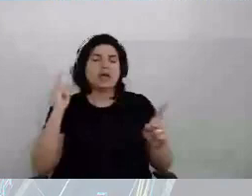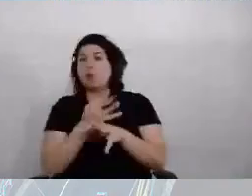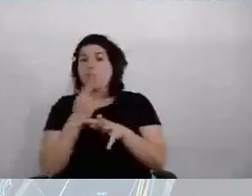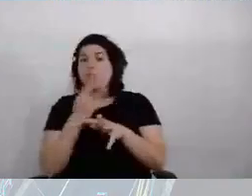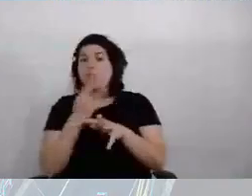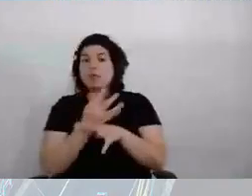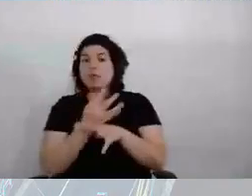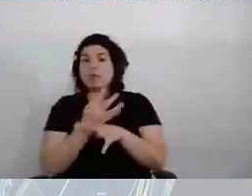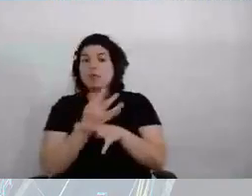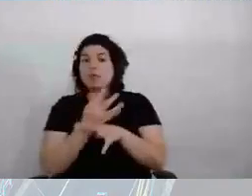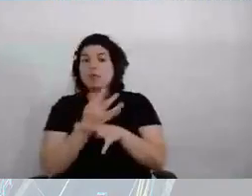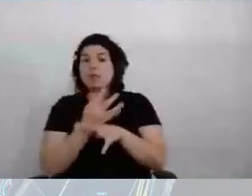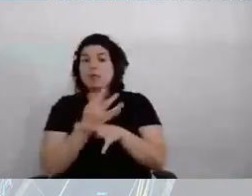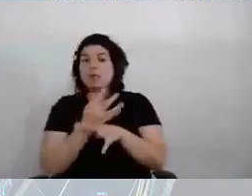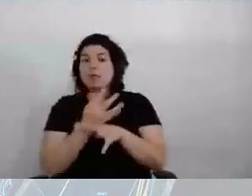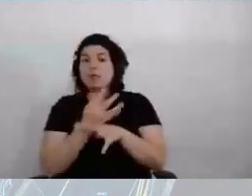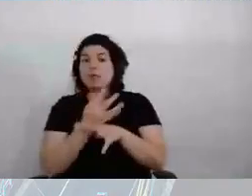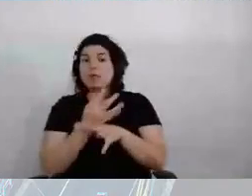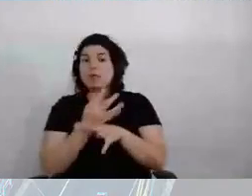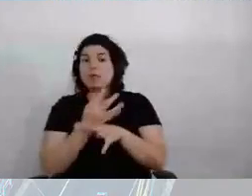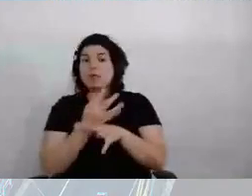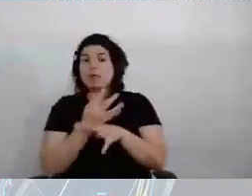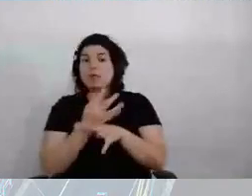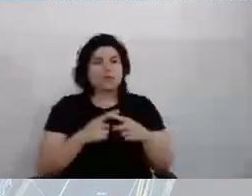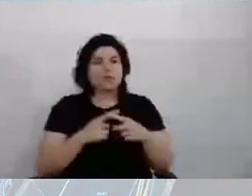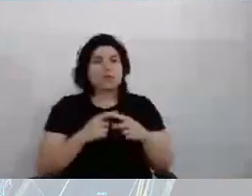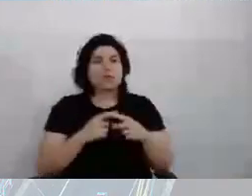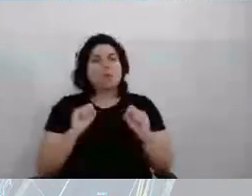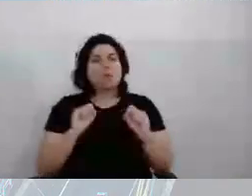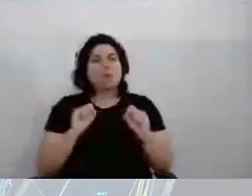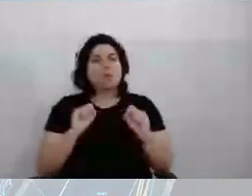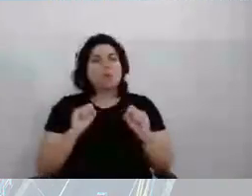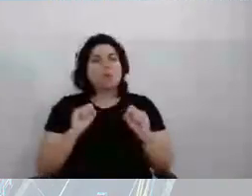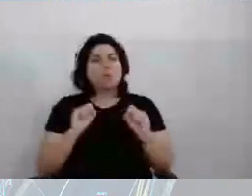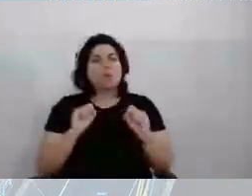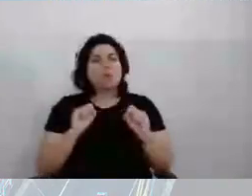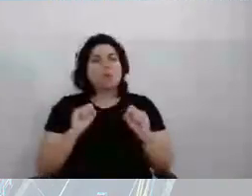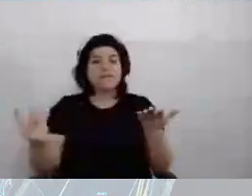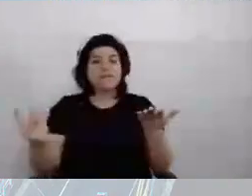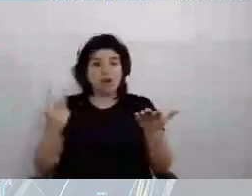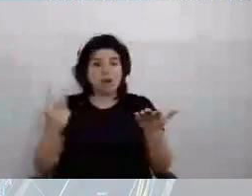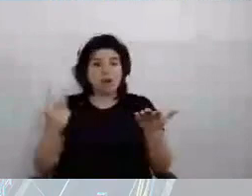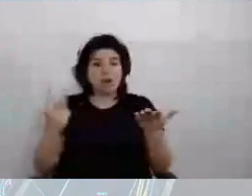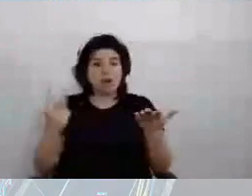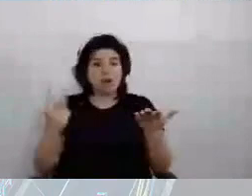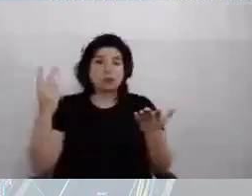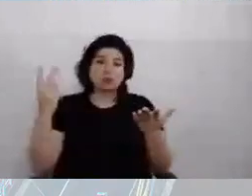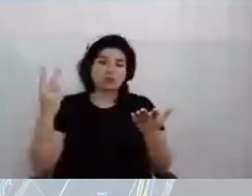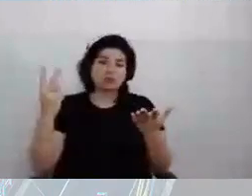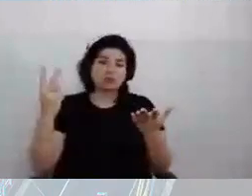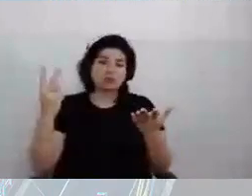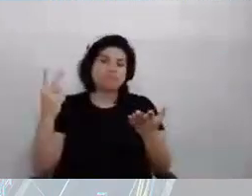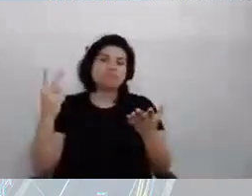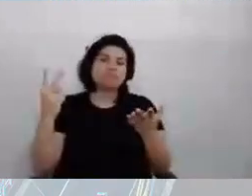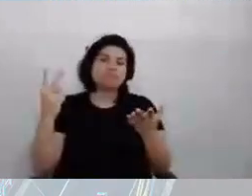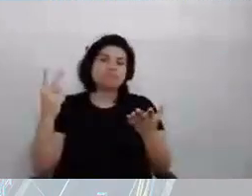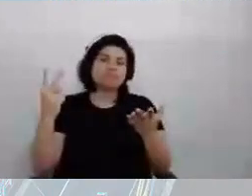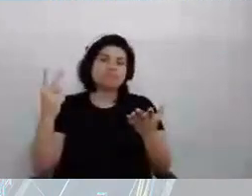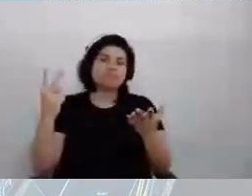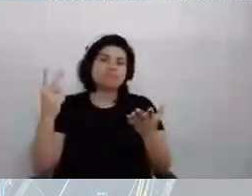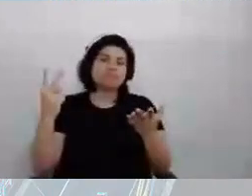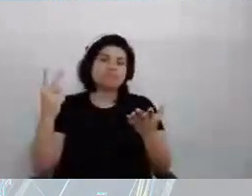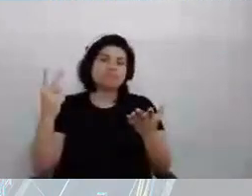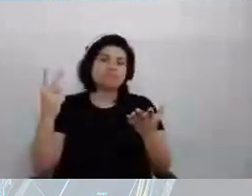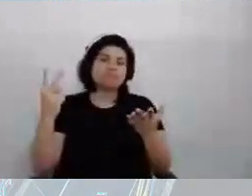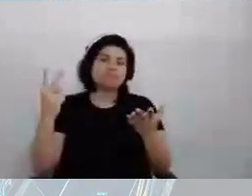eu posso fazer assim também, eu posso colocar múltiplo desse valor, e eu posso falar assim, eu quero subir essas 10